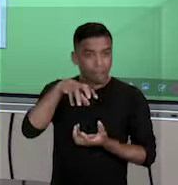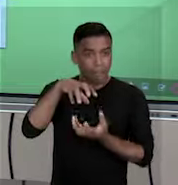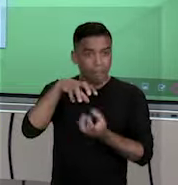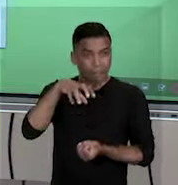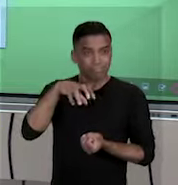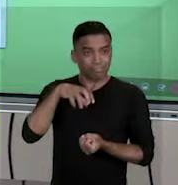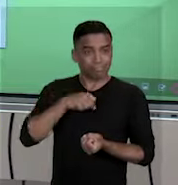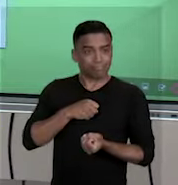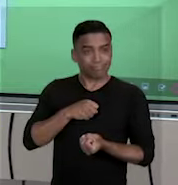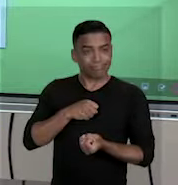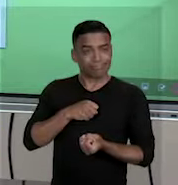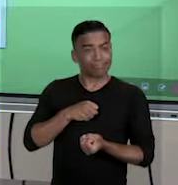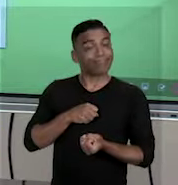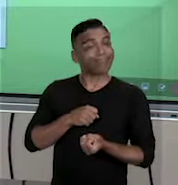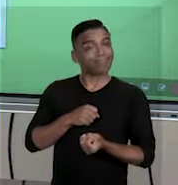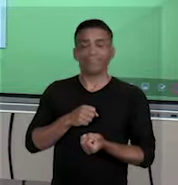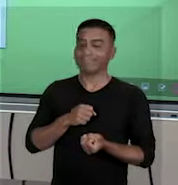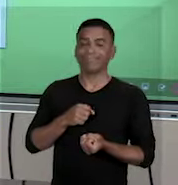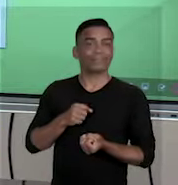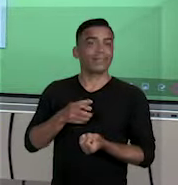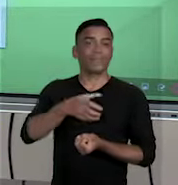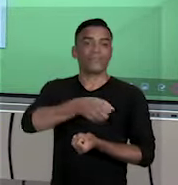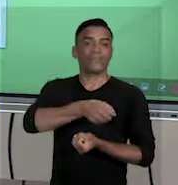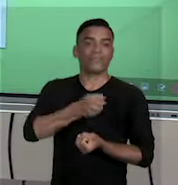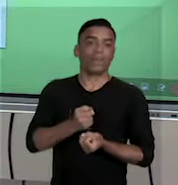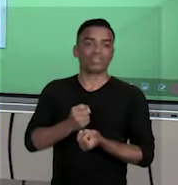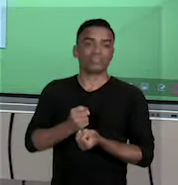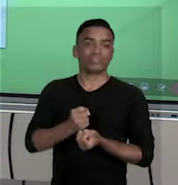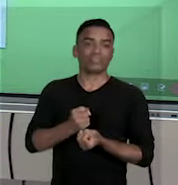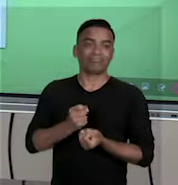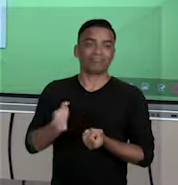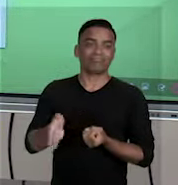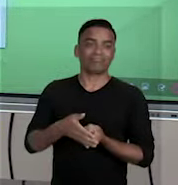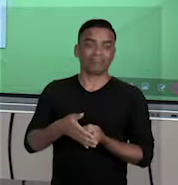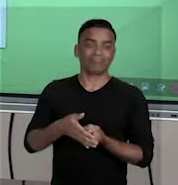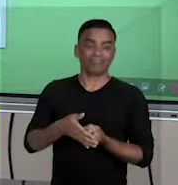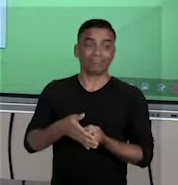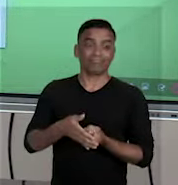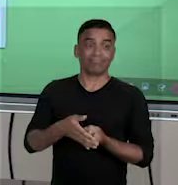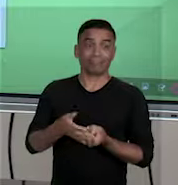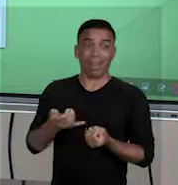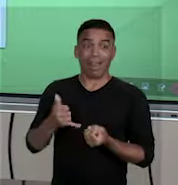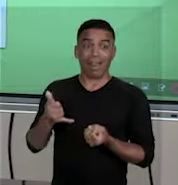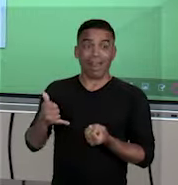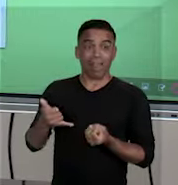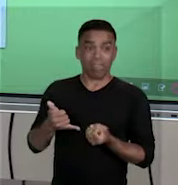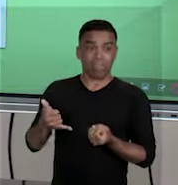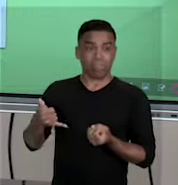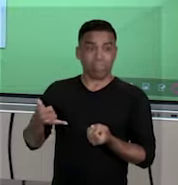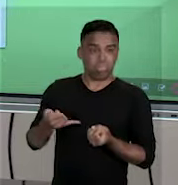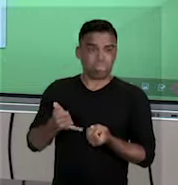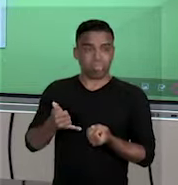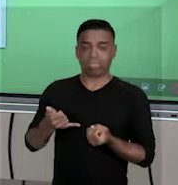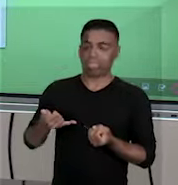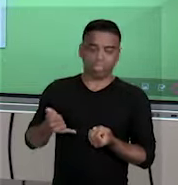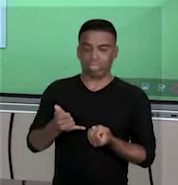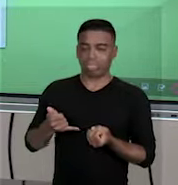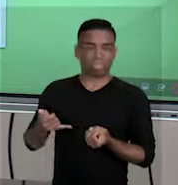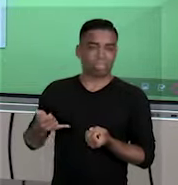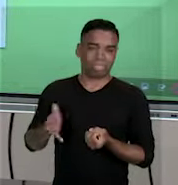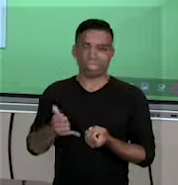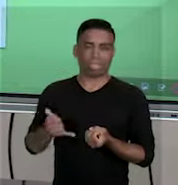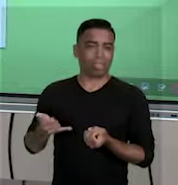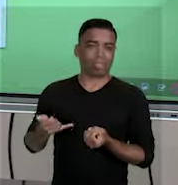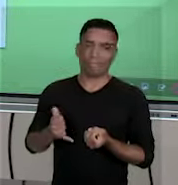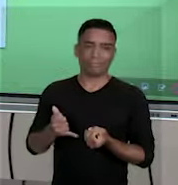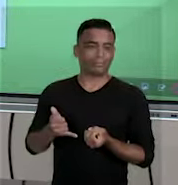vou interromper o circuito, ou seja, a corrente não vai passar e chegar nessa